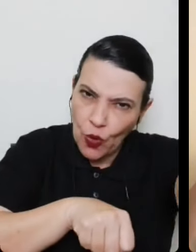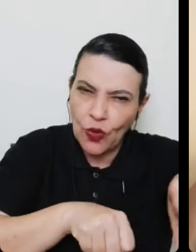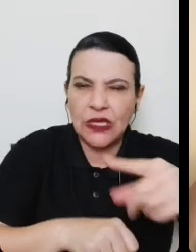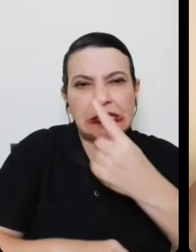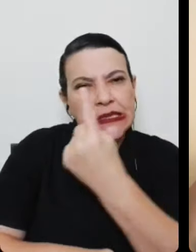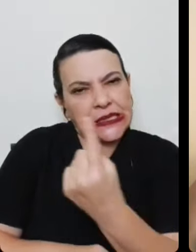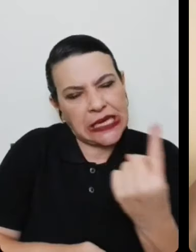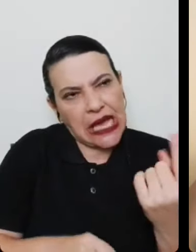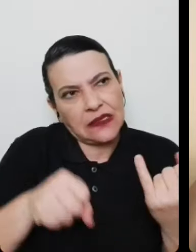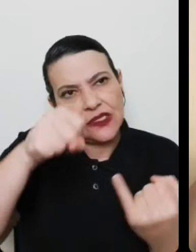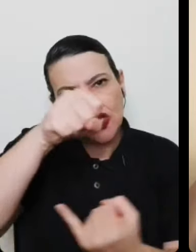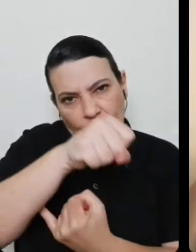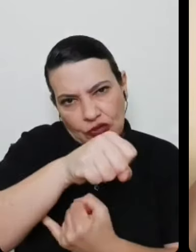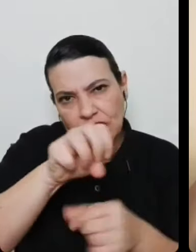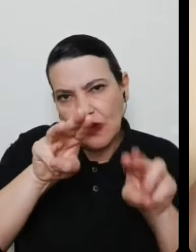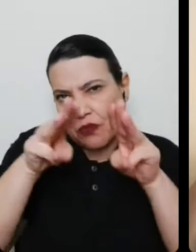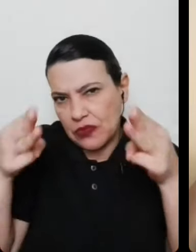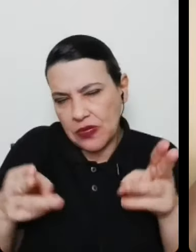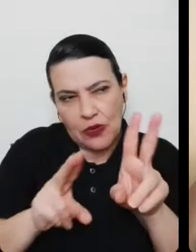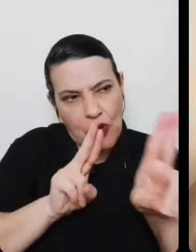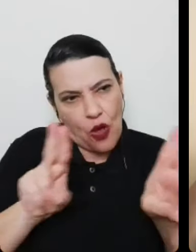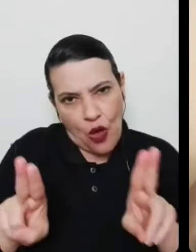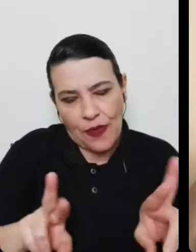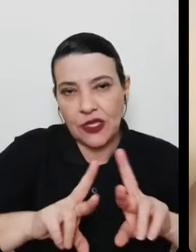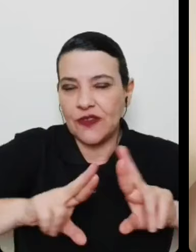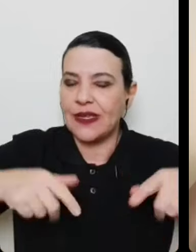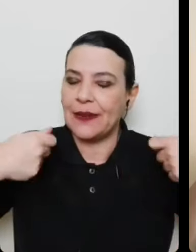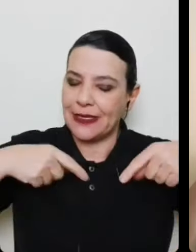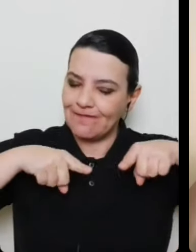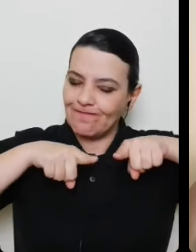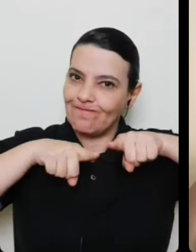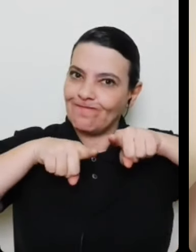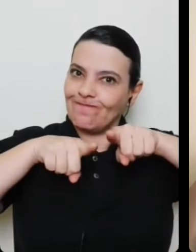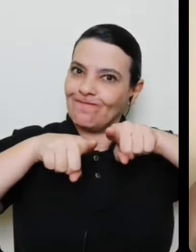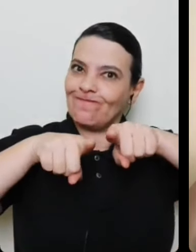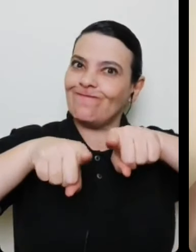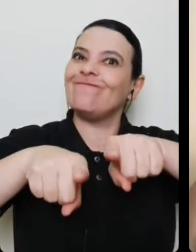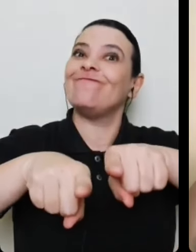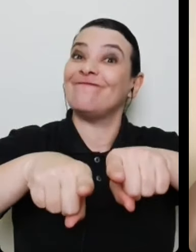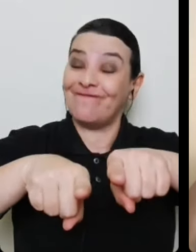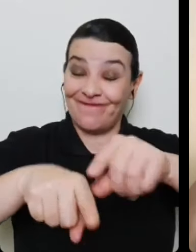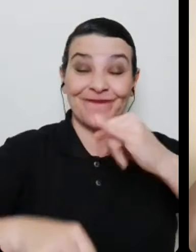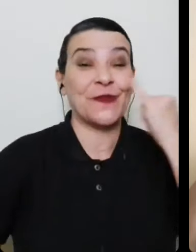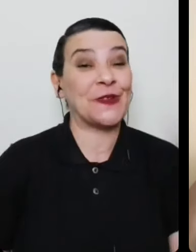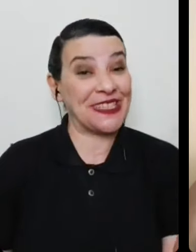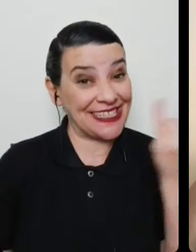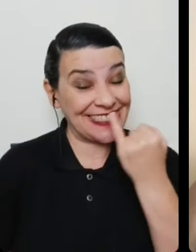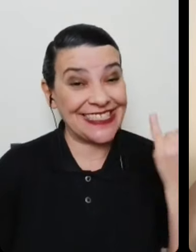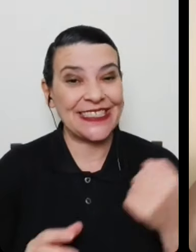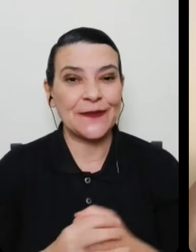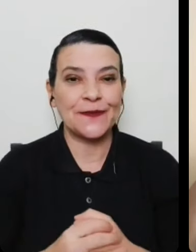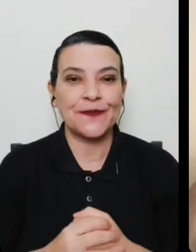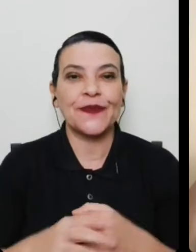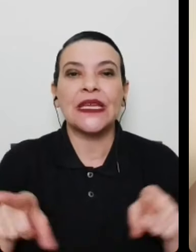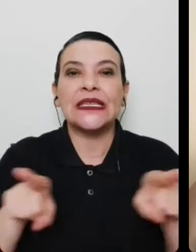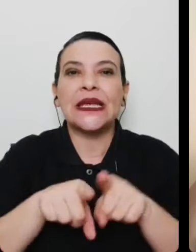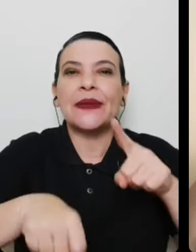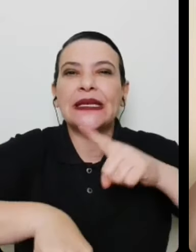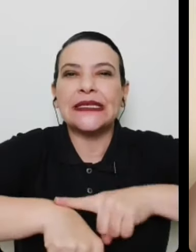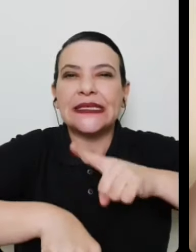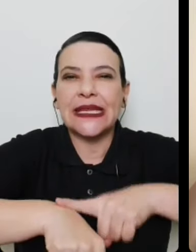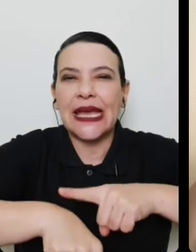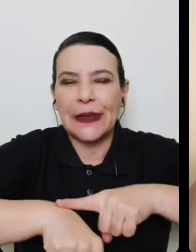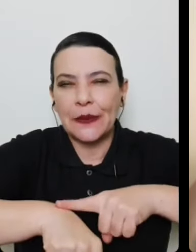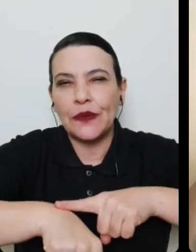dá um nome aí, ela precisa caminhar também nesse sentido. Nesse pouco tempo que eu tenho aí,